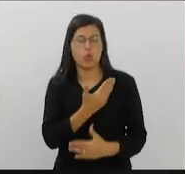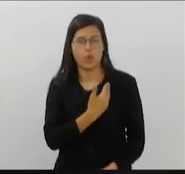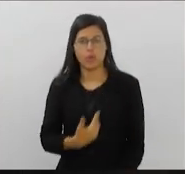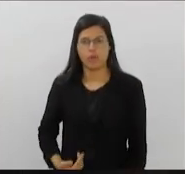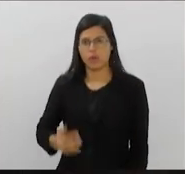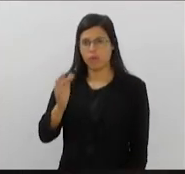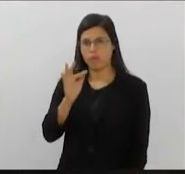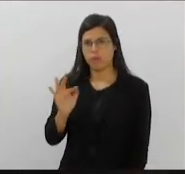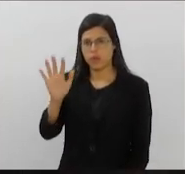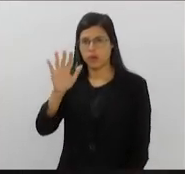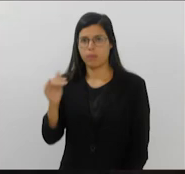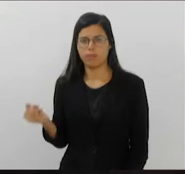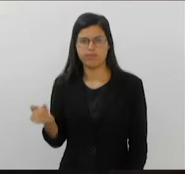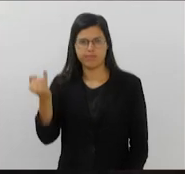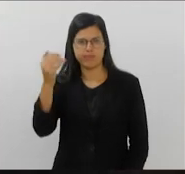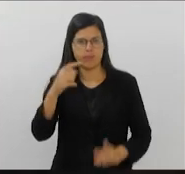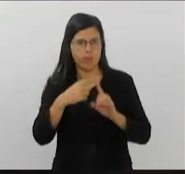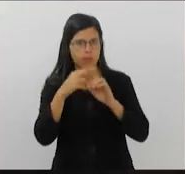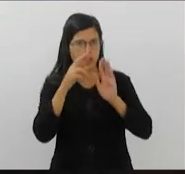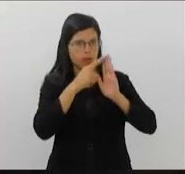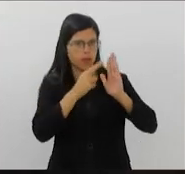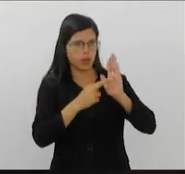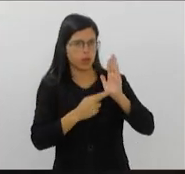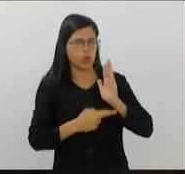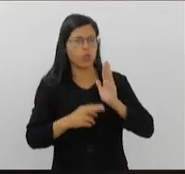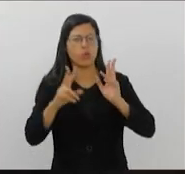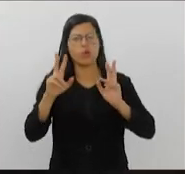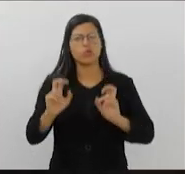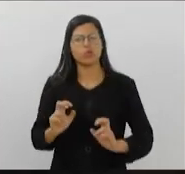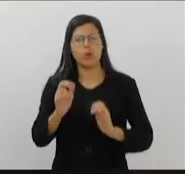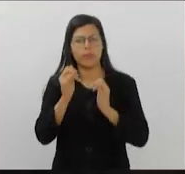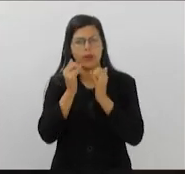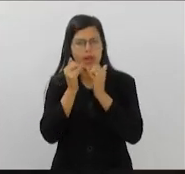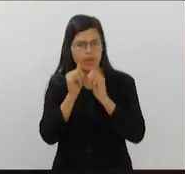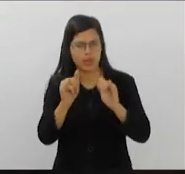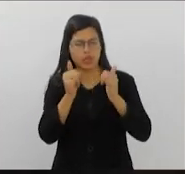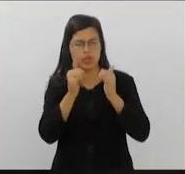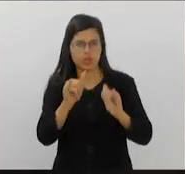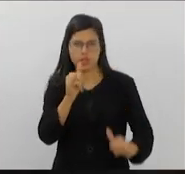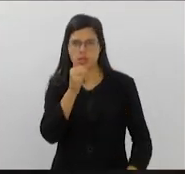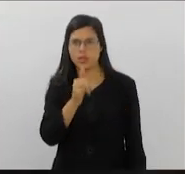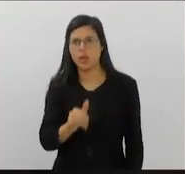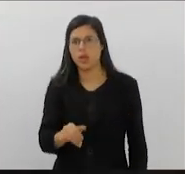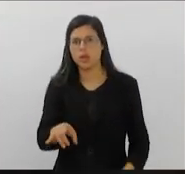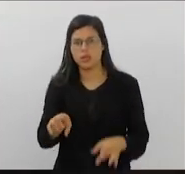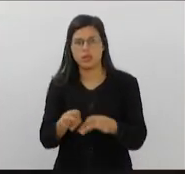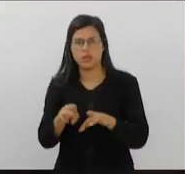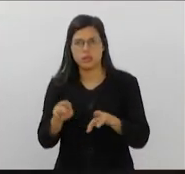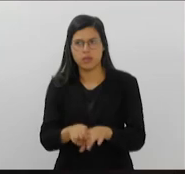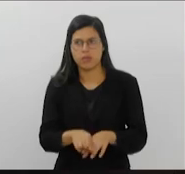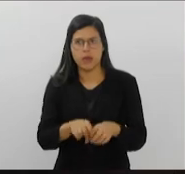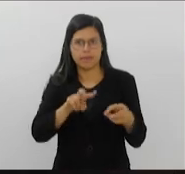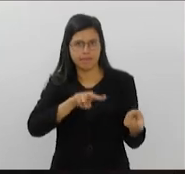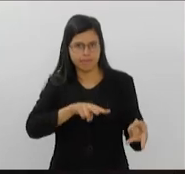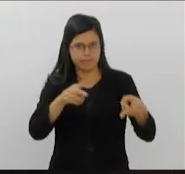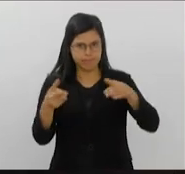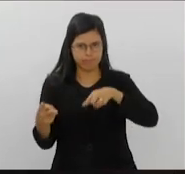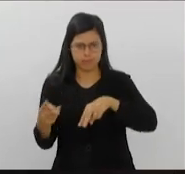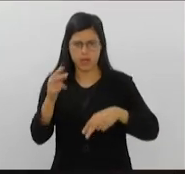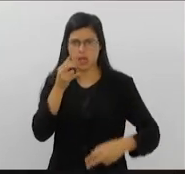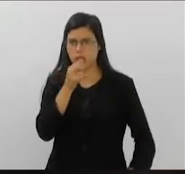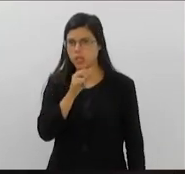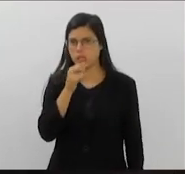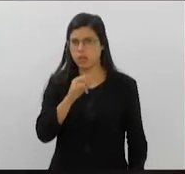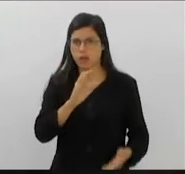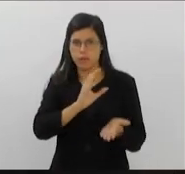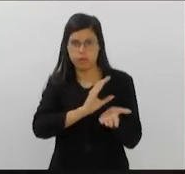ele regula, por exemplo, diversas questões relacionadas à energia, à questão também da transição energética, financiamento